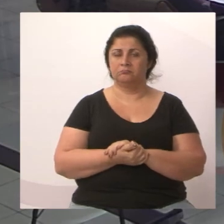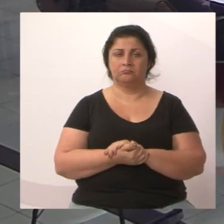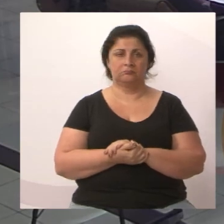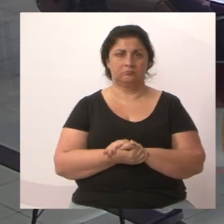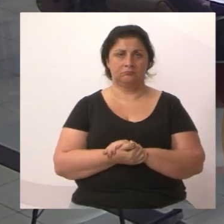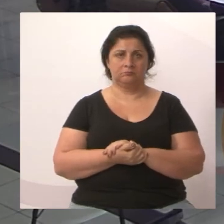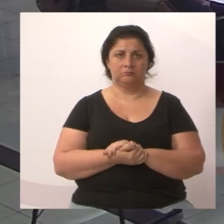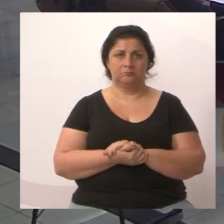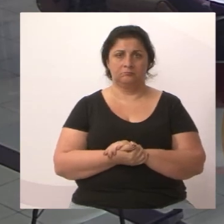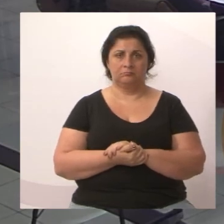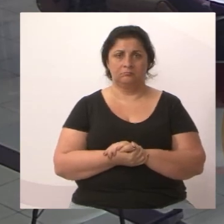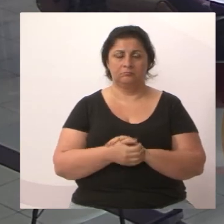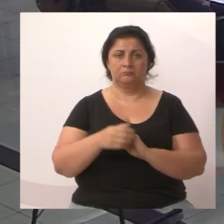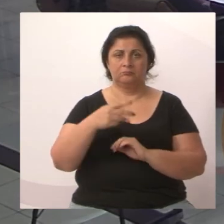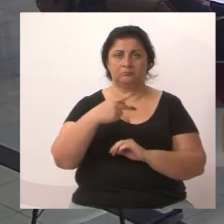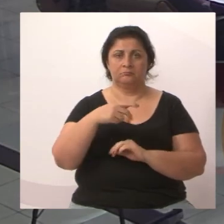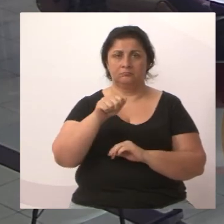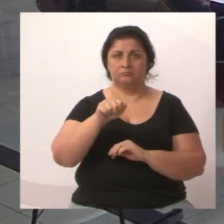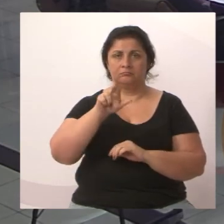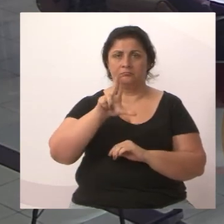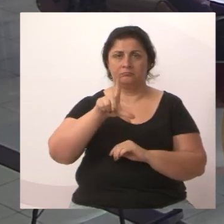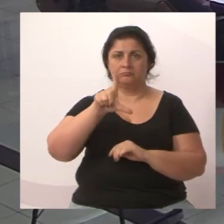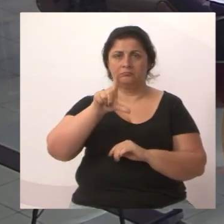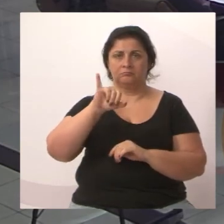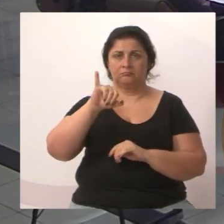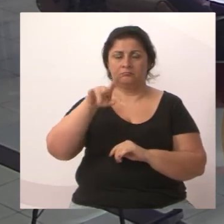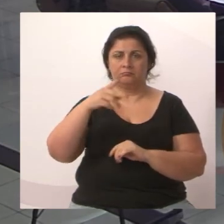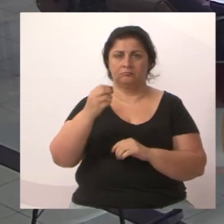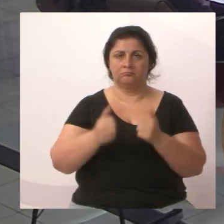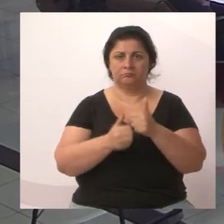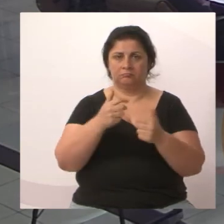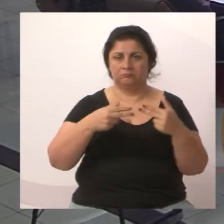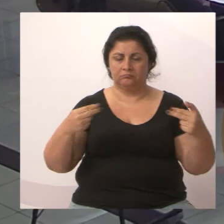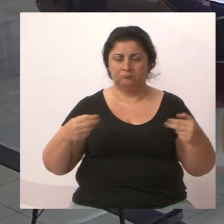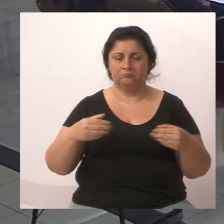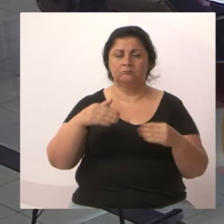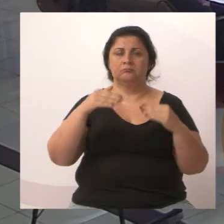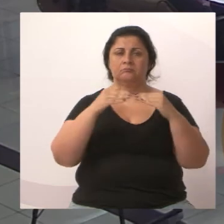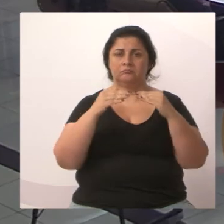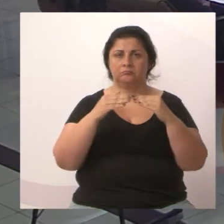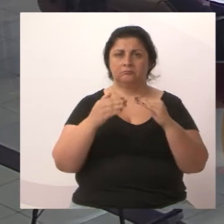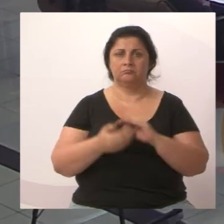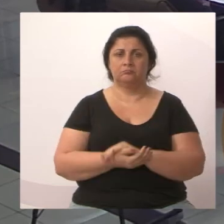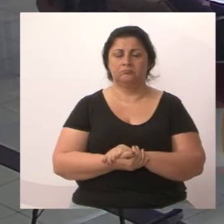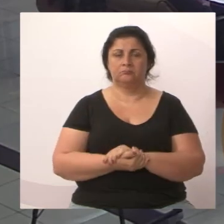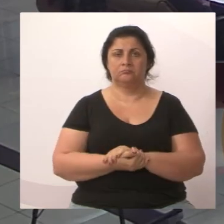Como vota o vereador Paulinho do Esporte? Favorável.